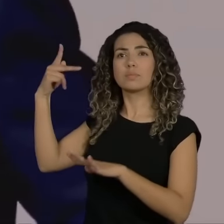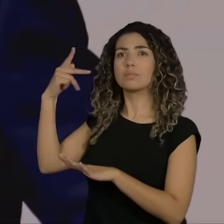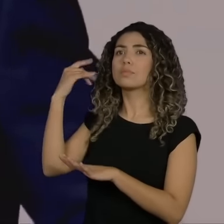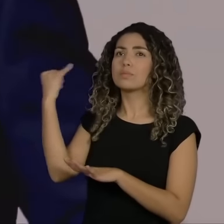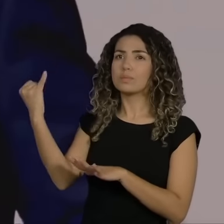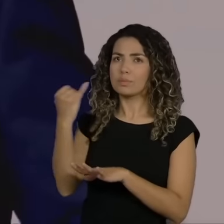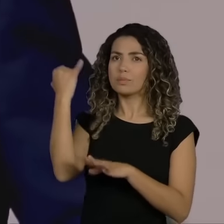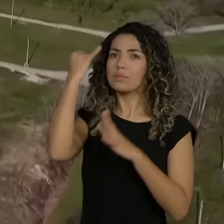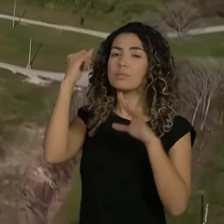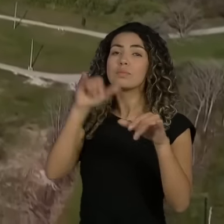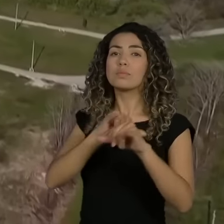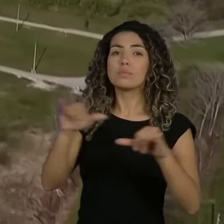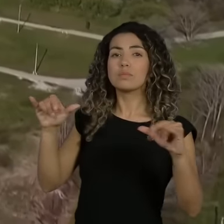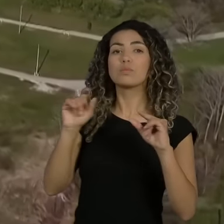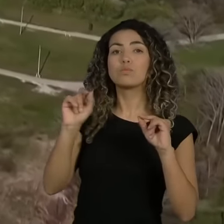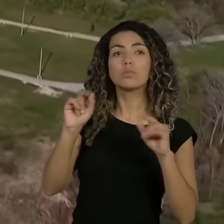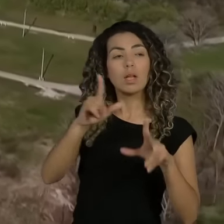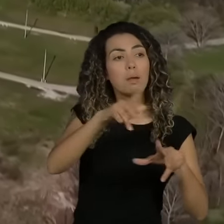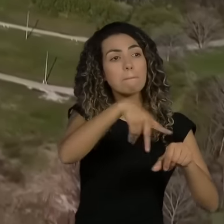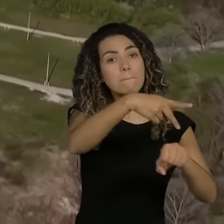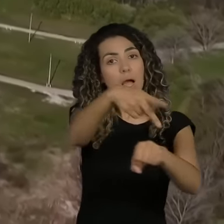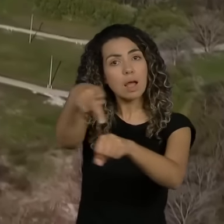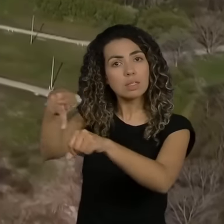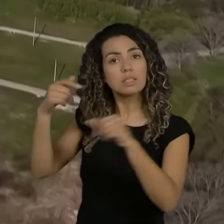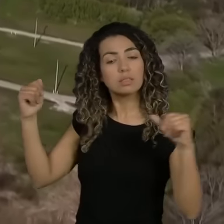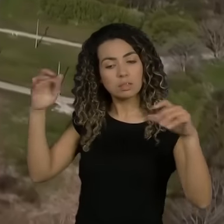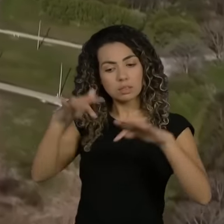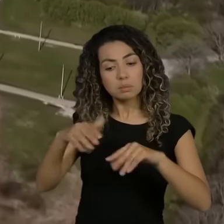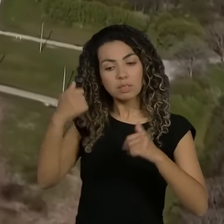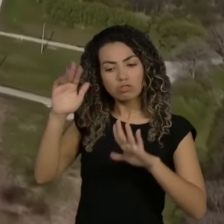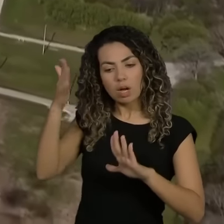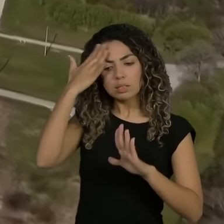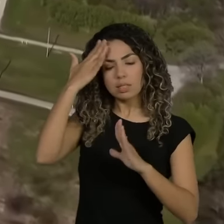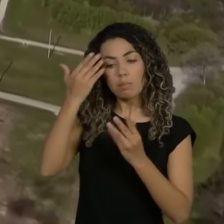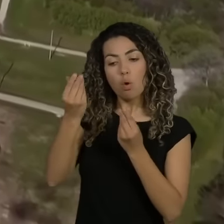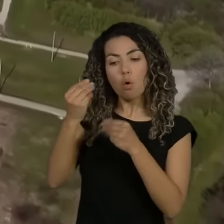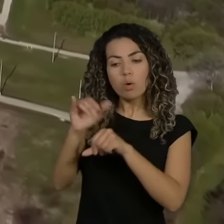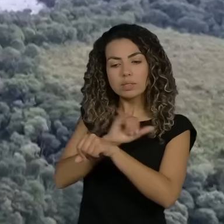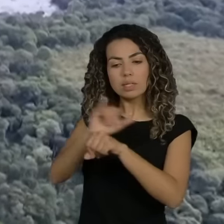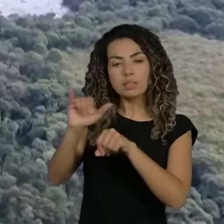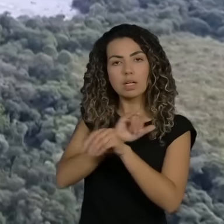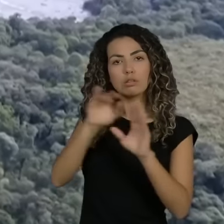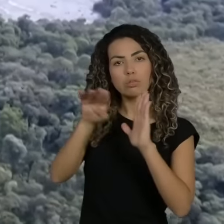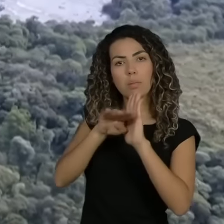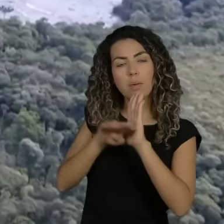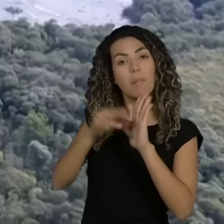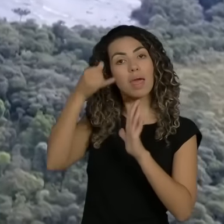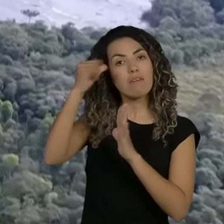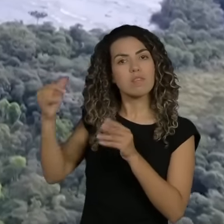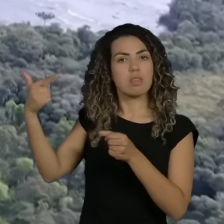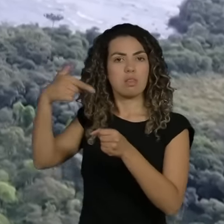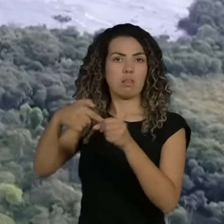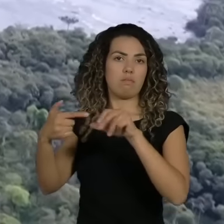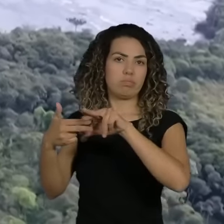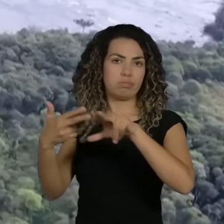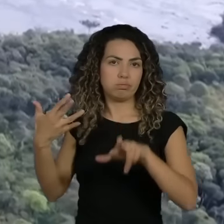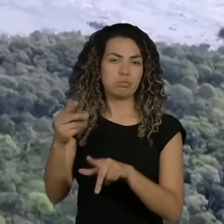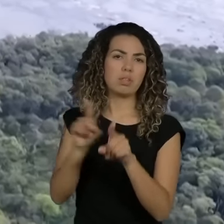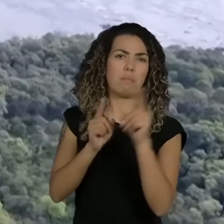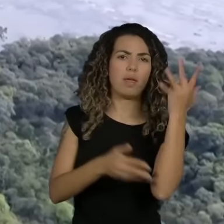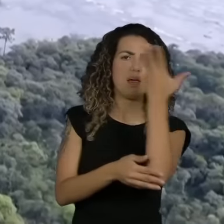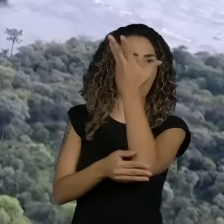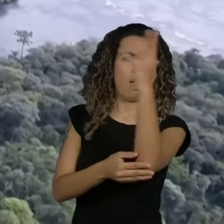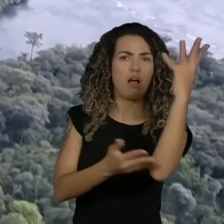países saiam daqui com um mapa de caminho para acabar com o uso de combustíveis fósseis e acabar também com o desmatamento, e